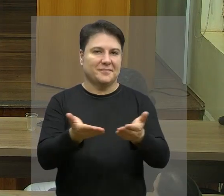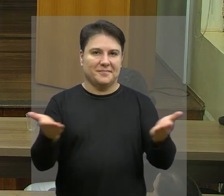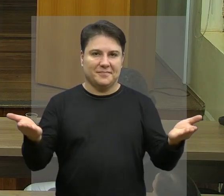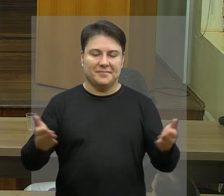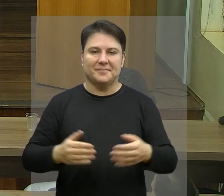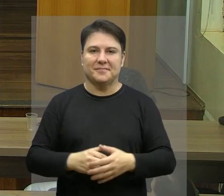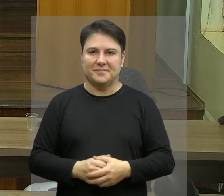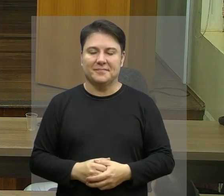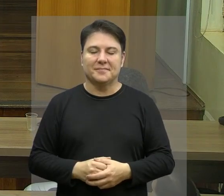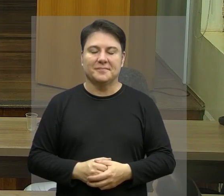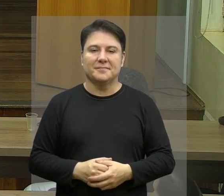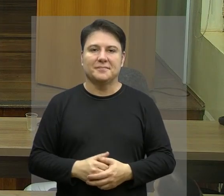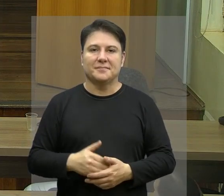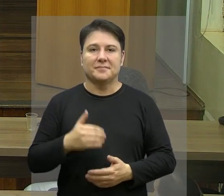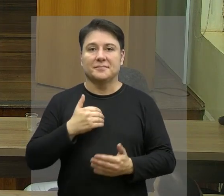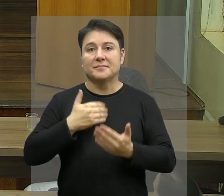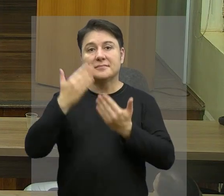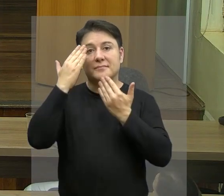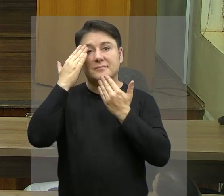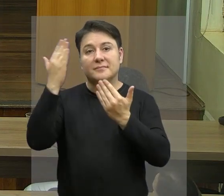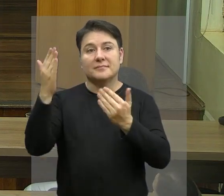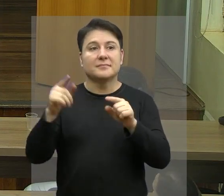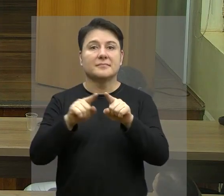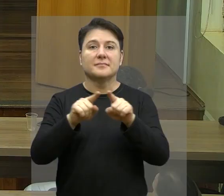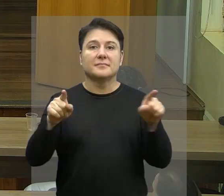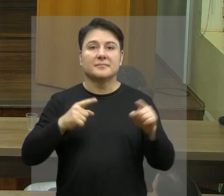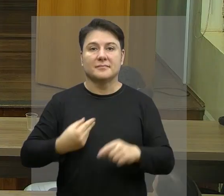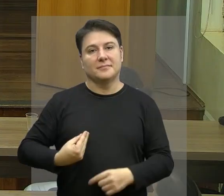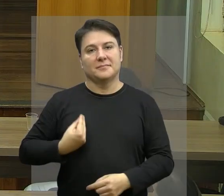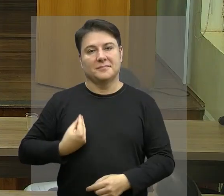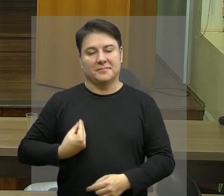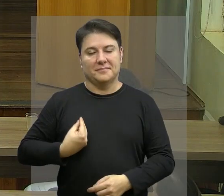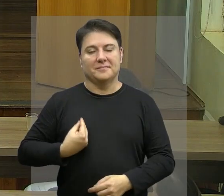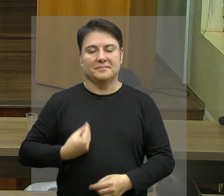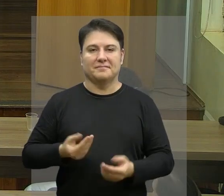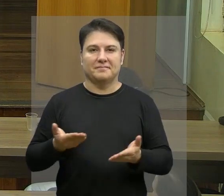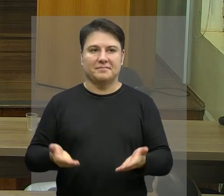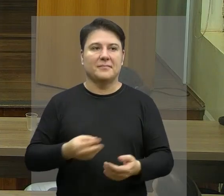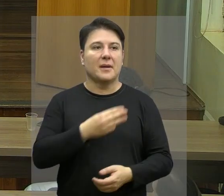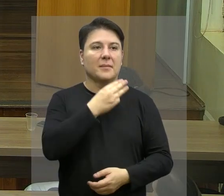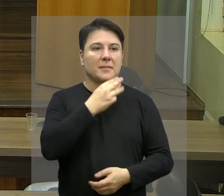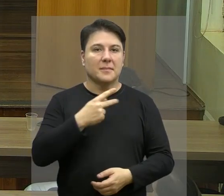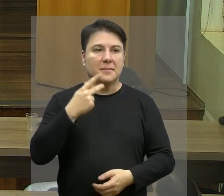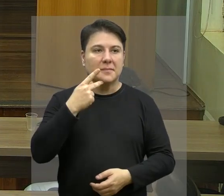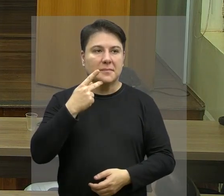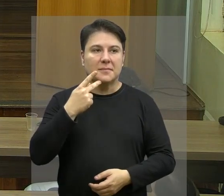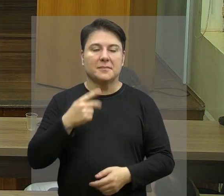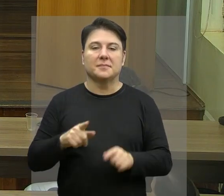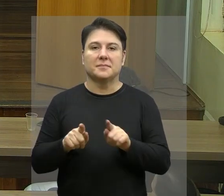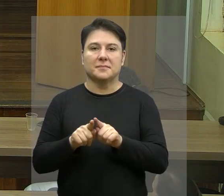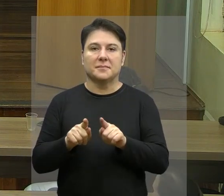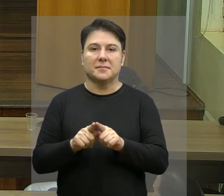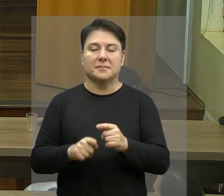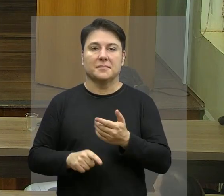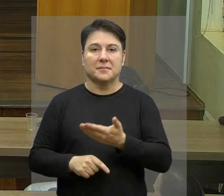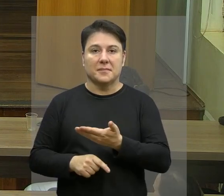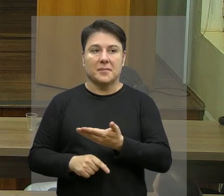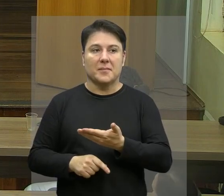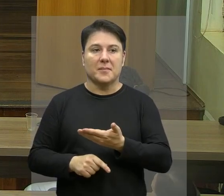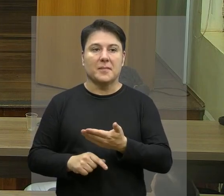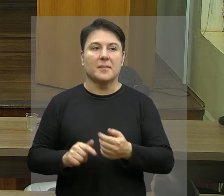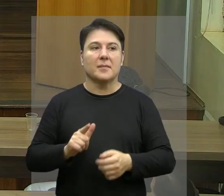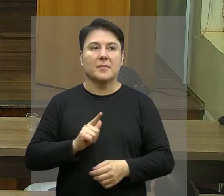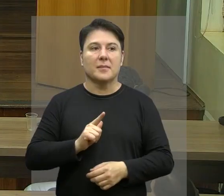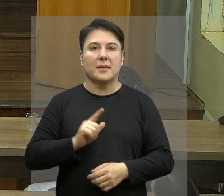todos. Quero agradecer quem está aqui presente, Maria Paula, vereadora, também aqui ao meu